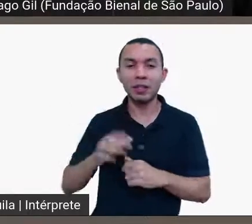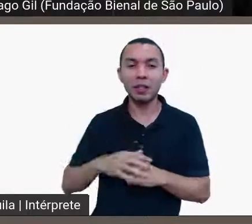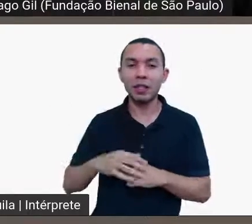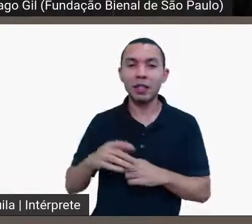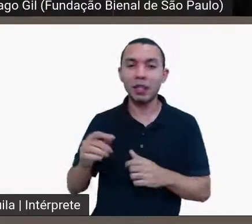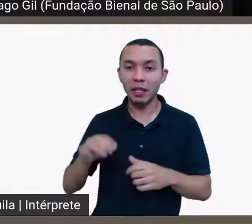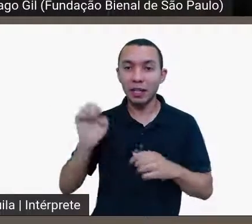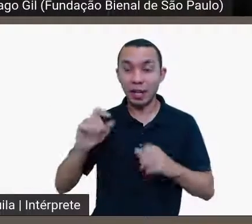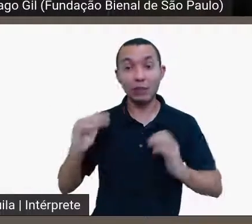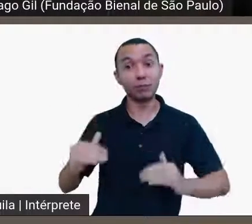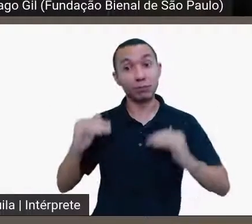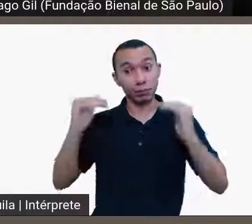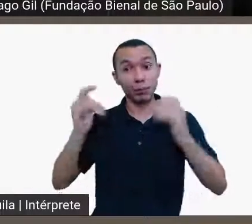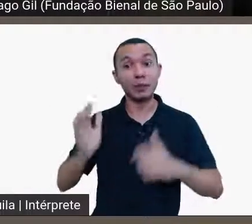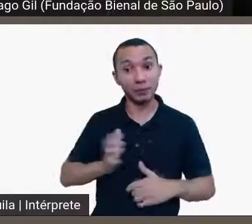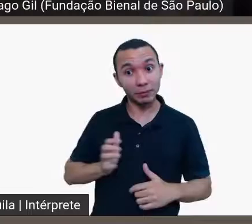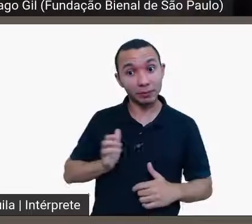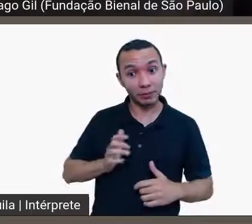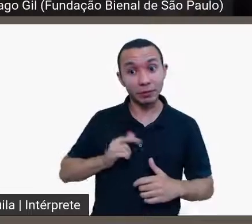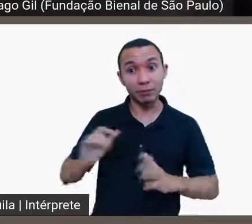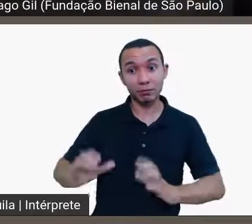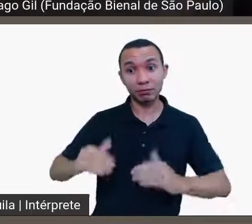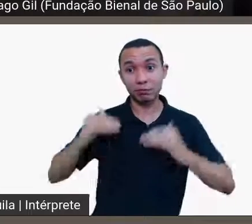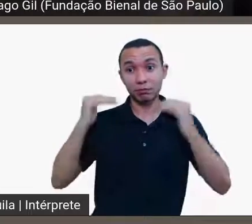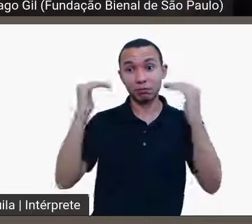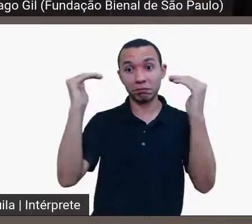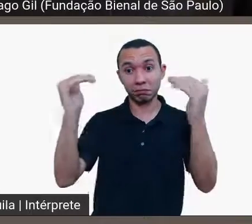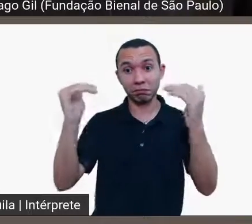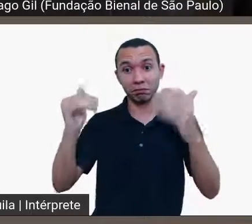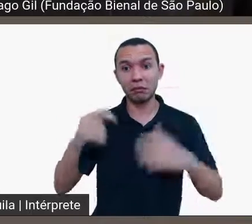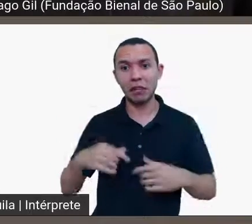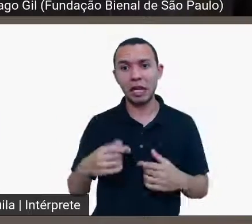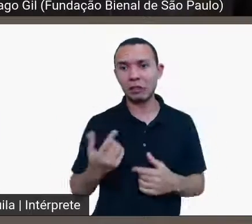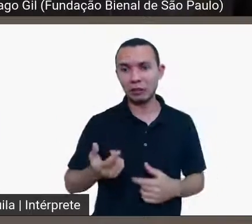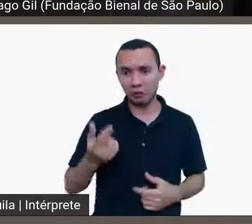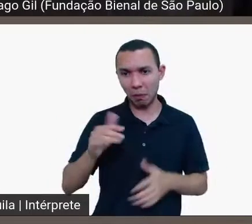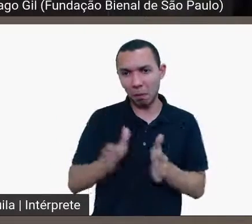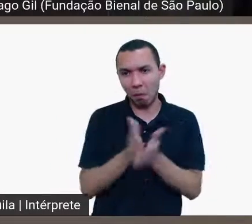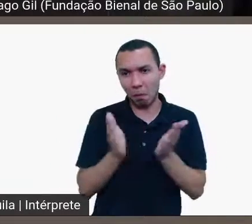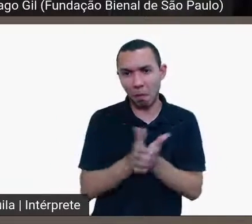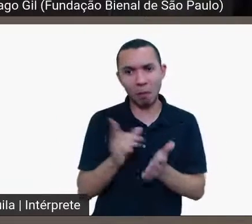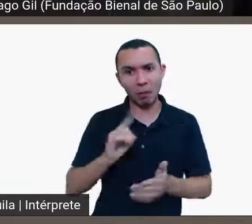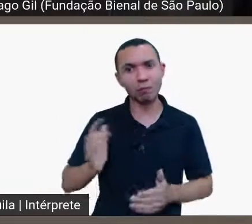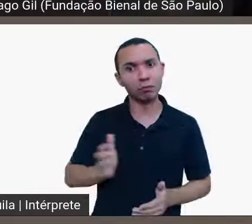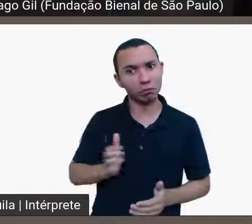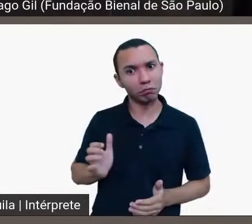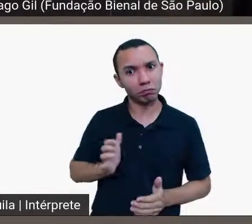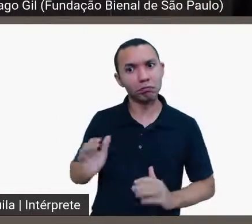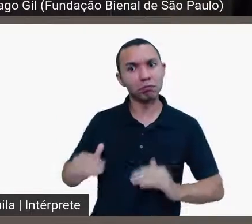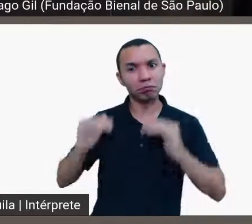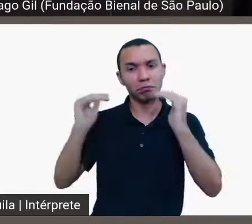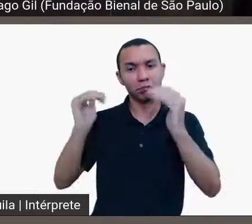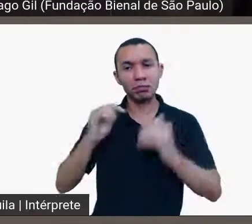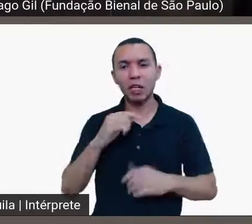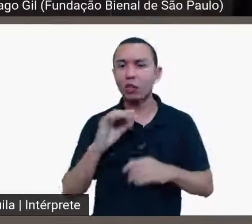O Oswald era elite. Não era pouco dinheiro. E, assim,